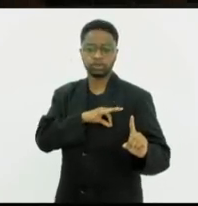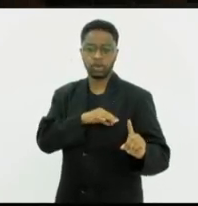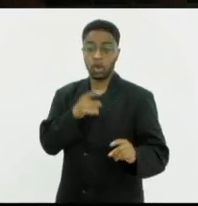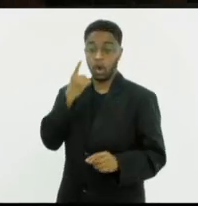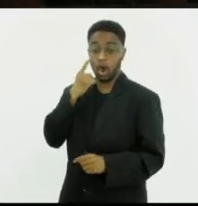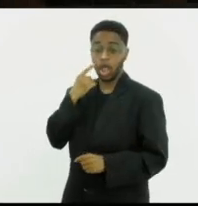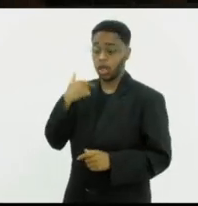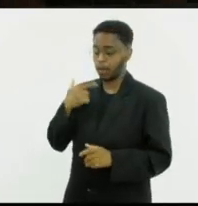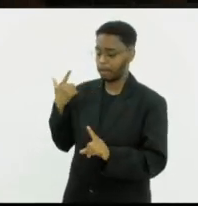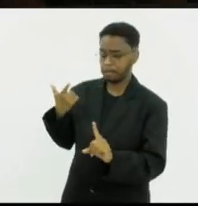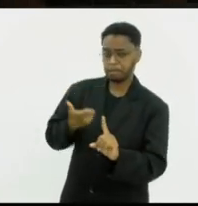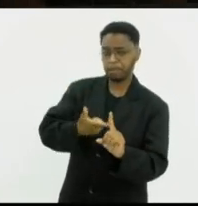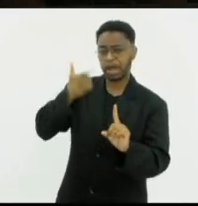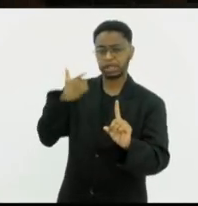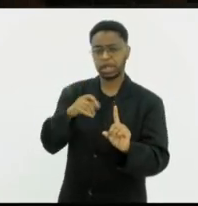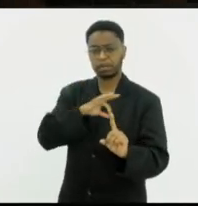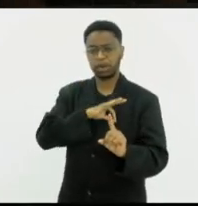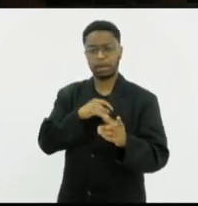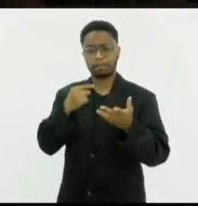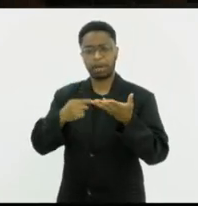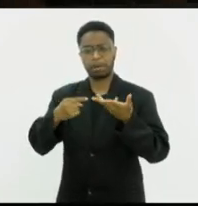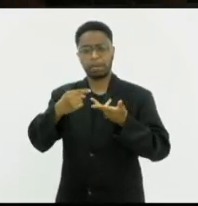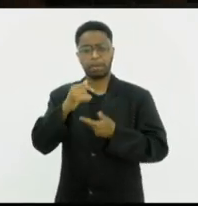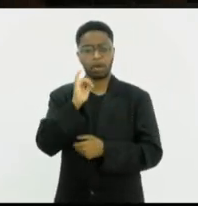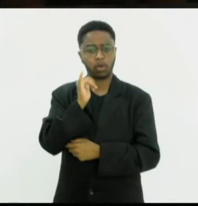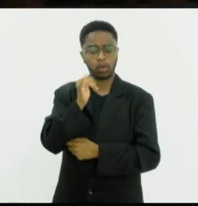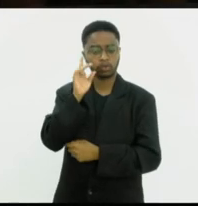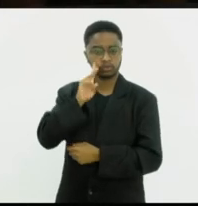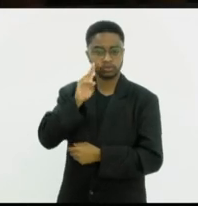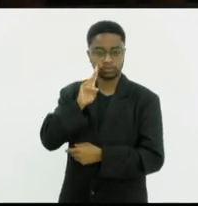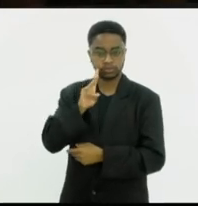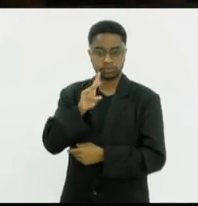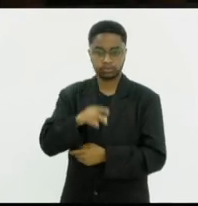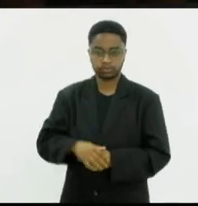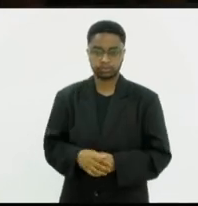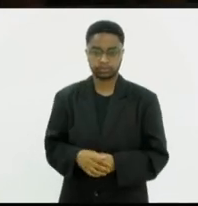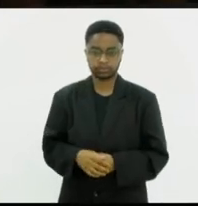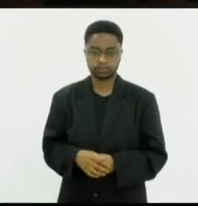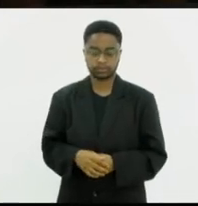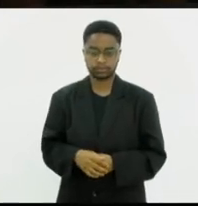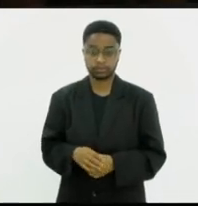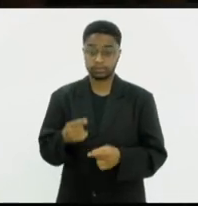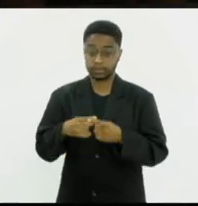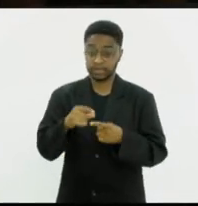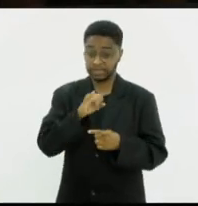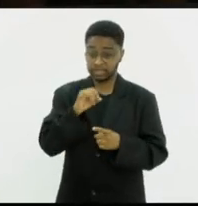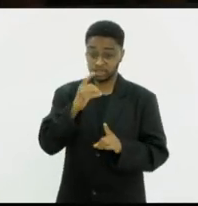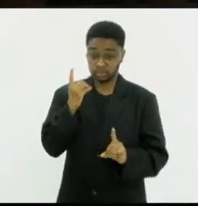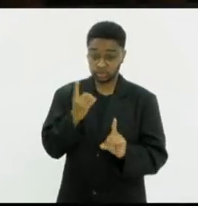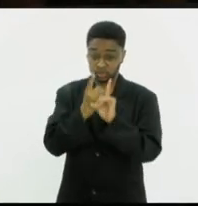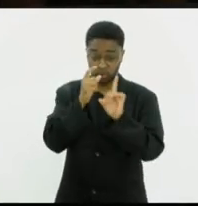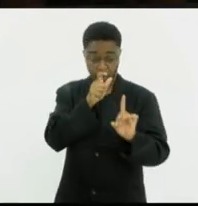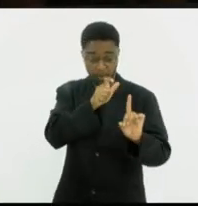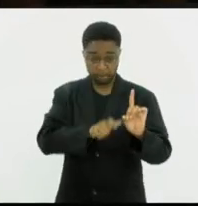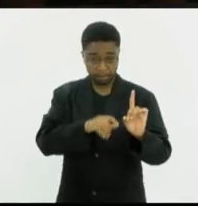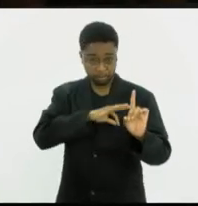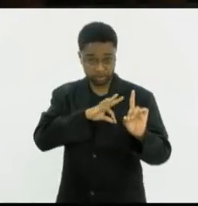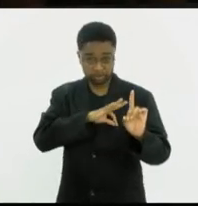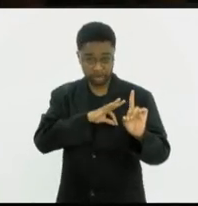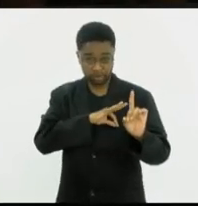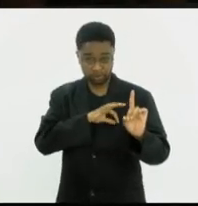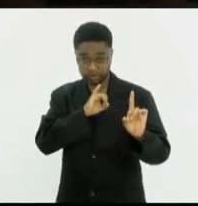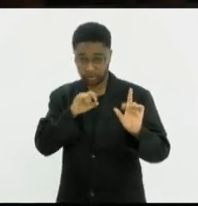matei um policial assim, assim, assim. Quando descobrem que ele é policial num assalto,